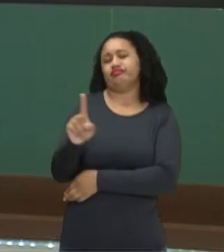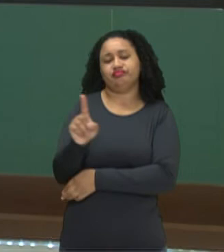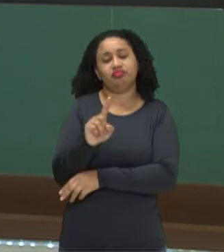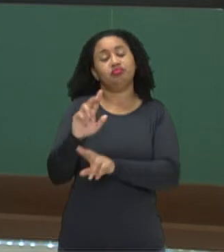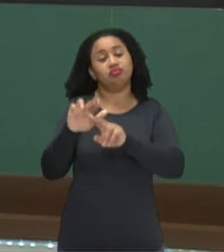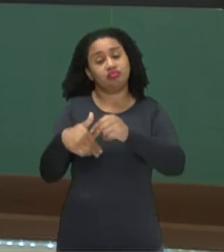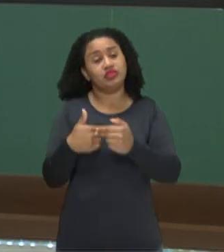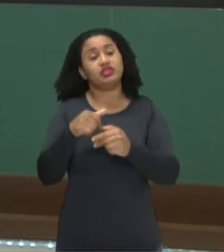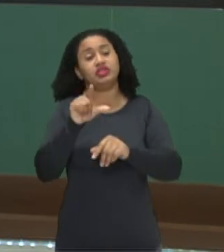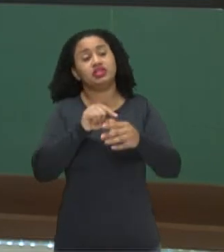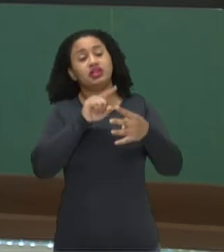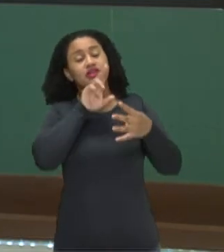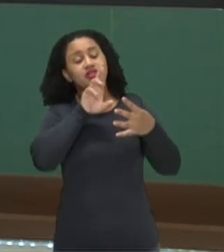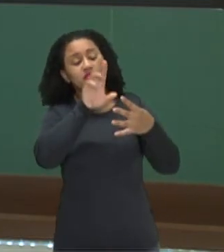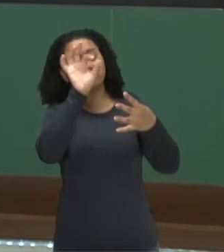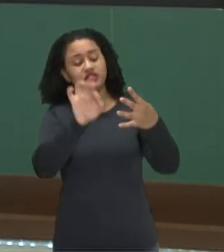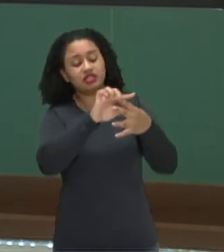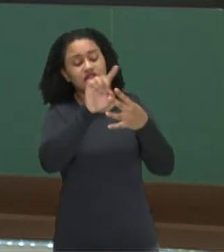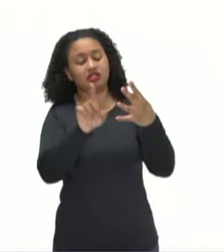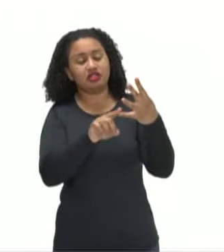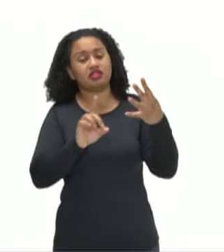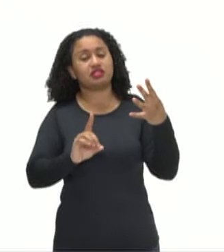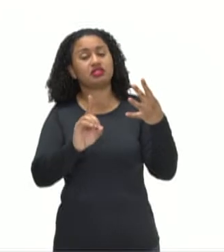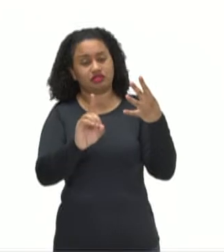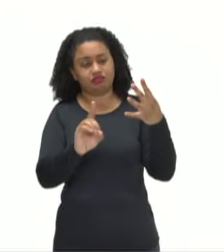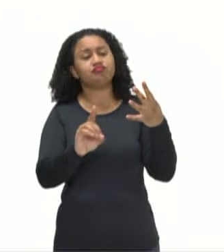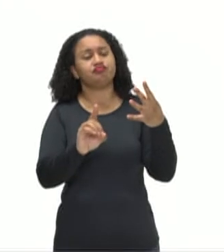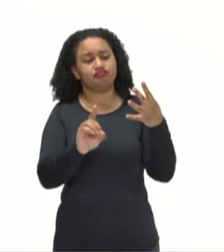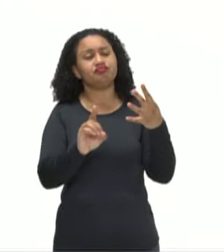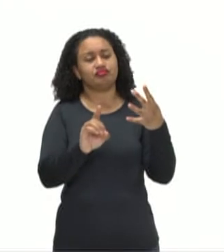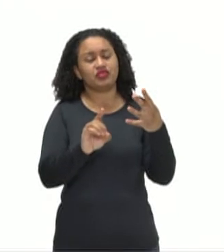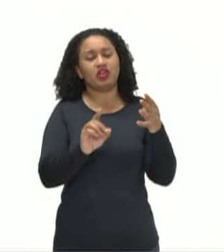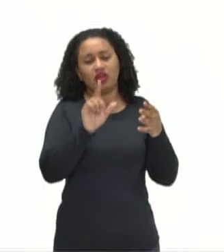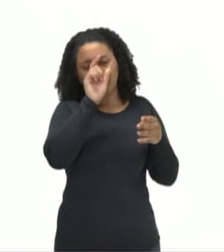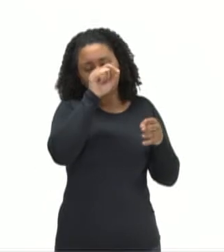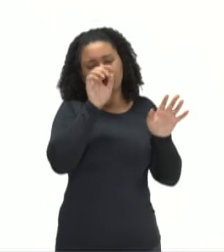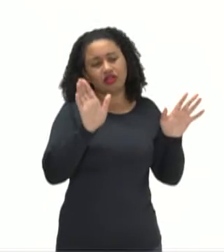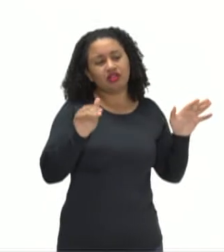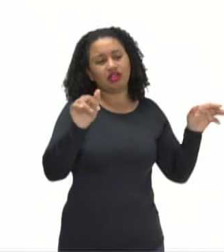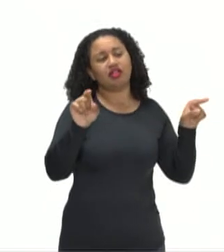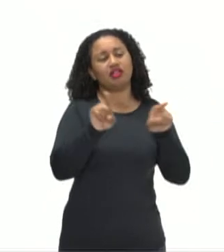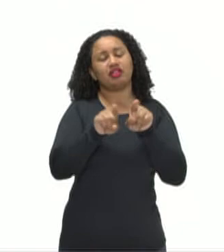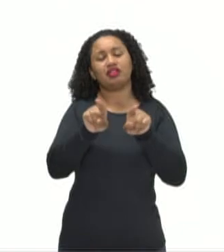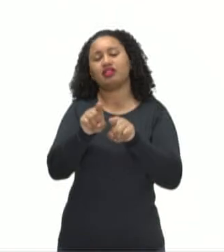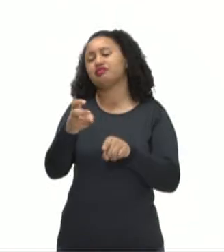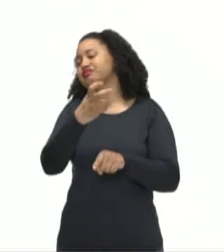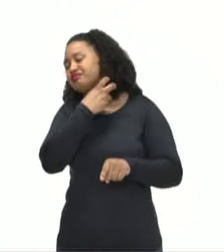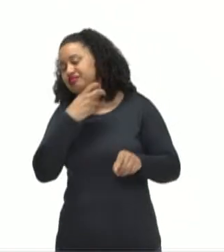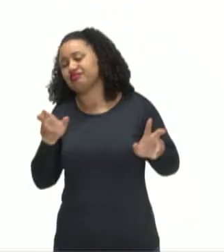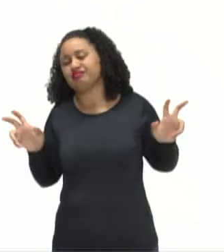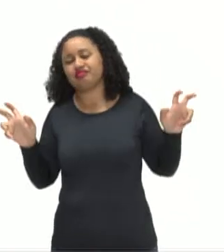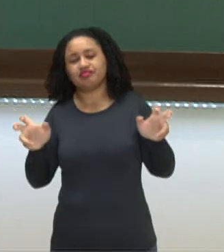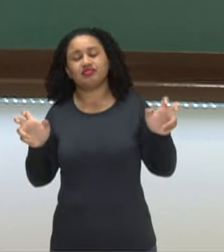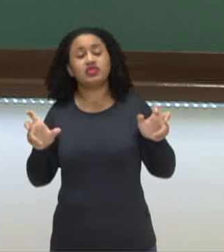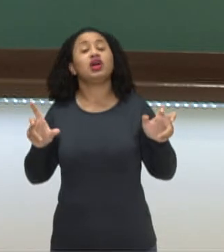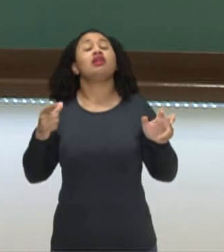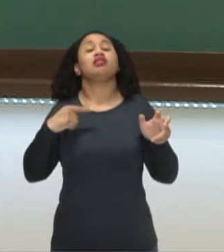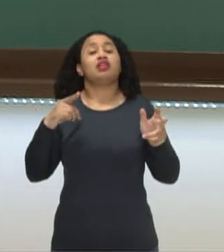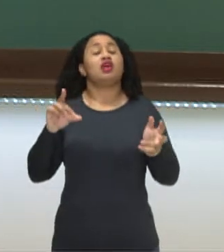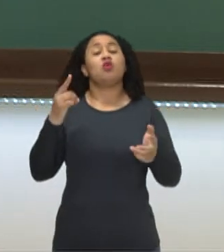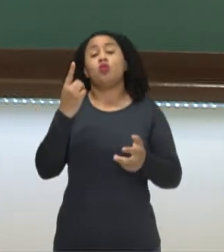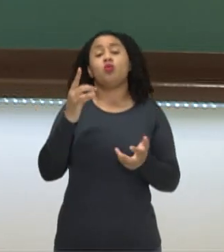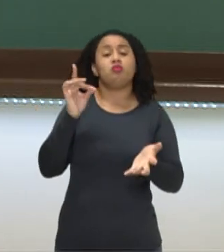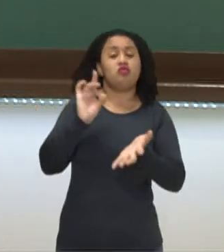nossa alternativa correta era a letra D. A asa da ave e a asa do morcego são estruturas de mesma origem